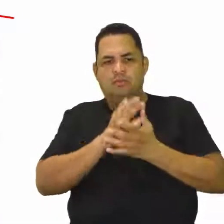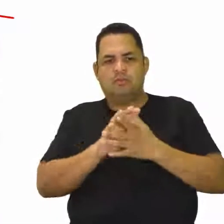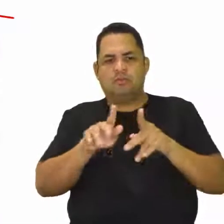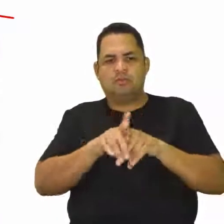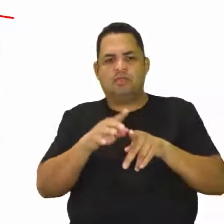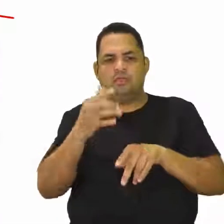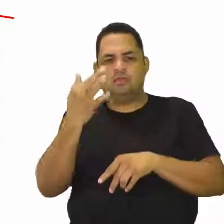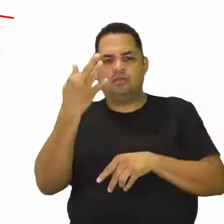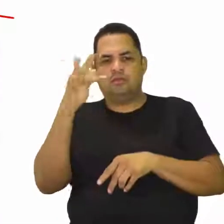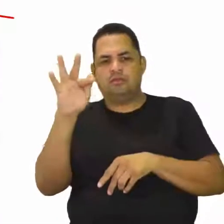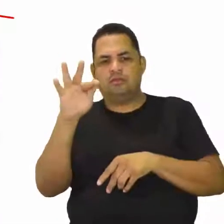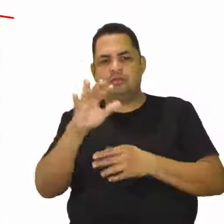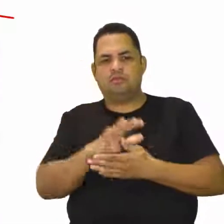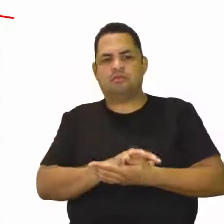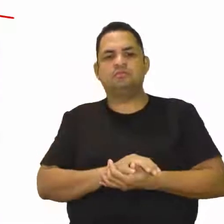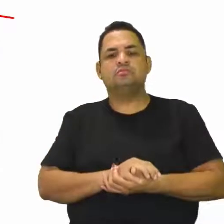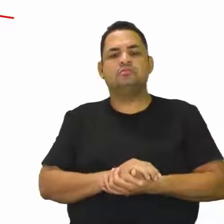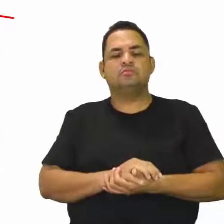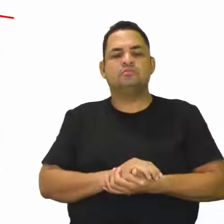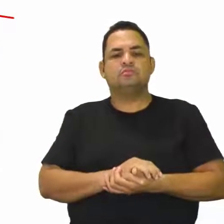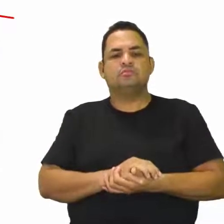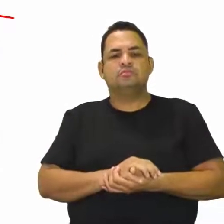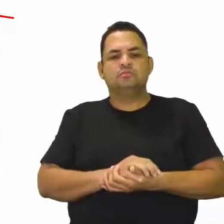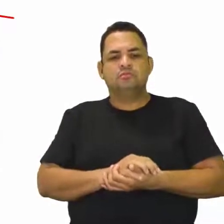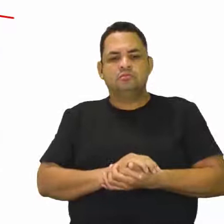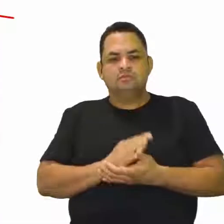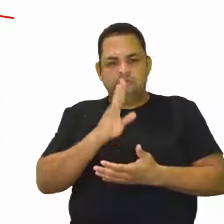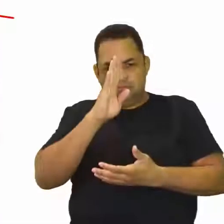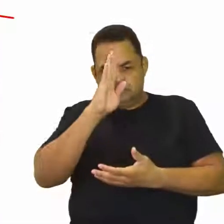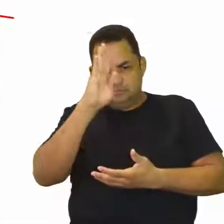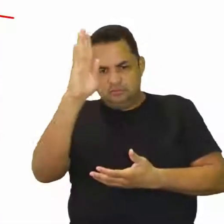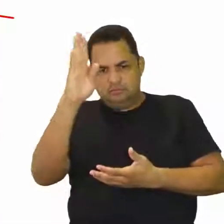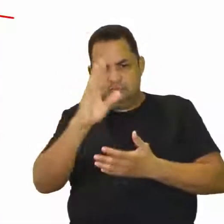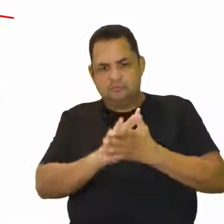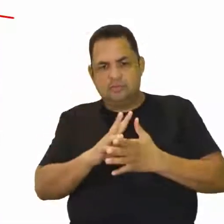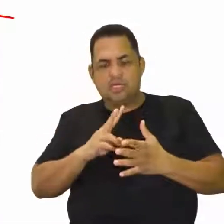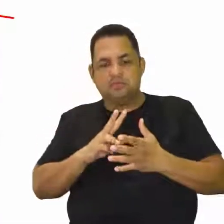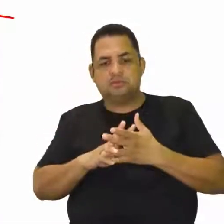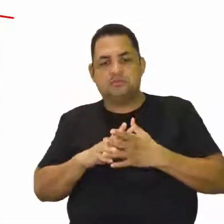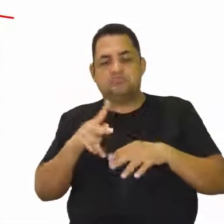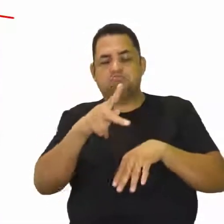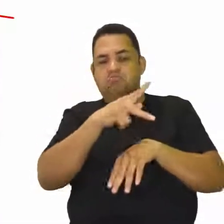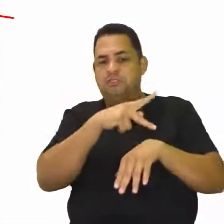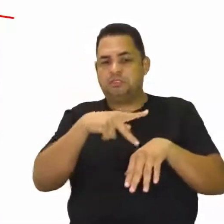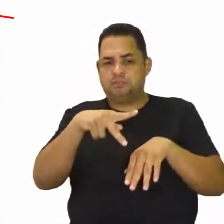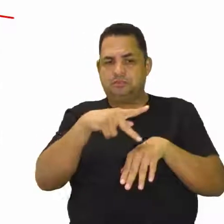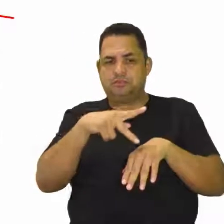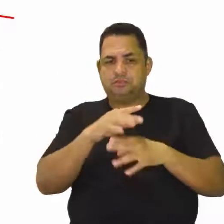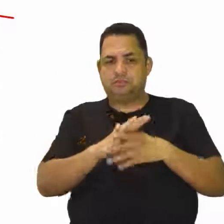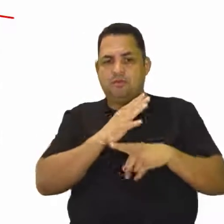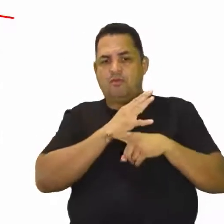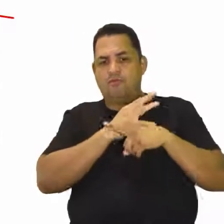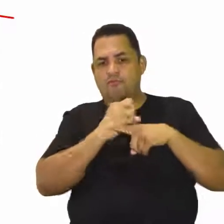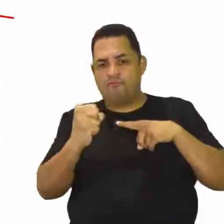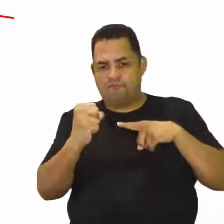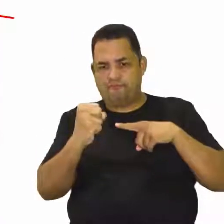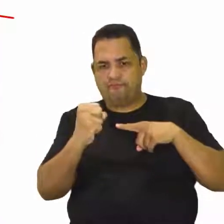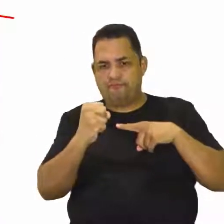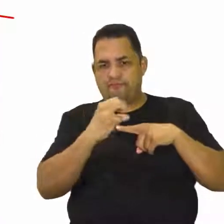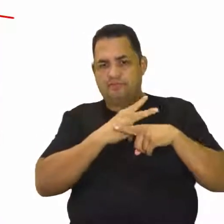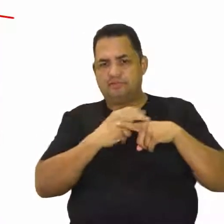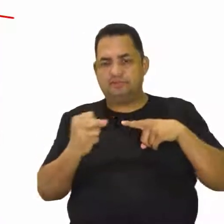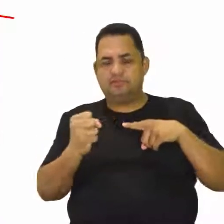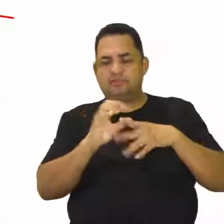e da França, as principais potências, que venceram a